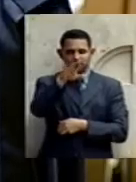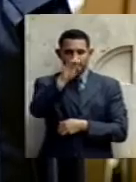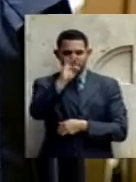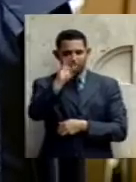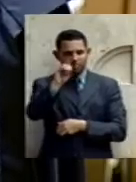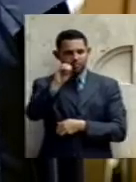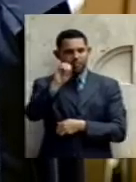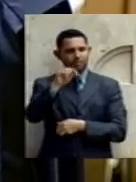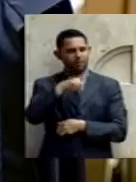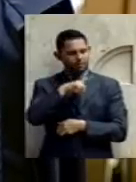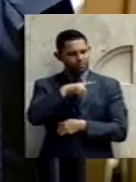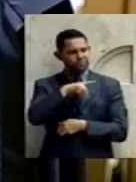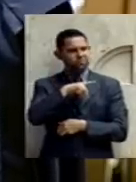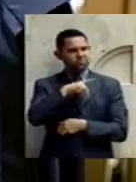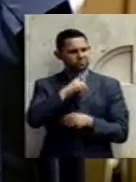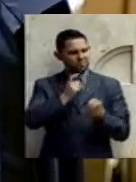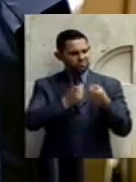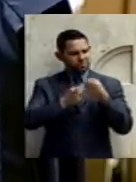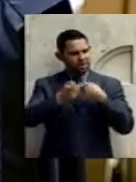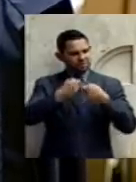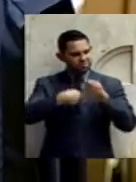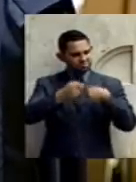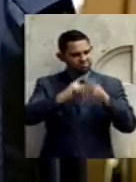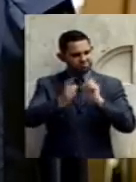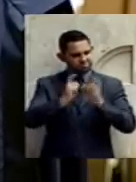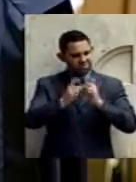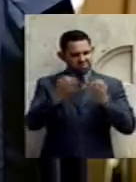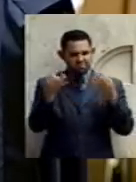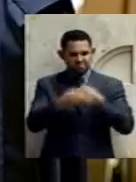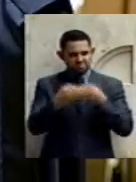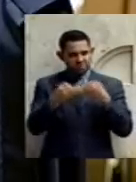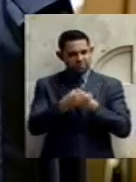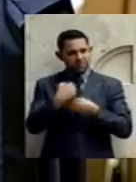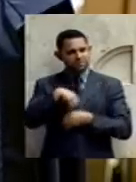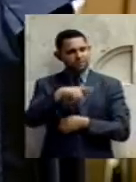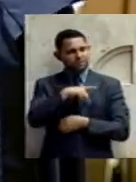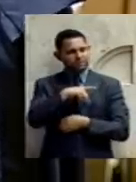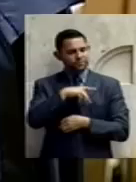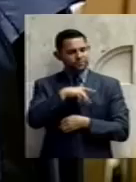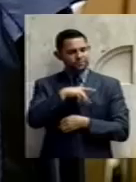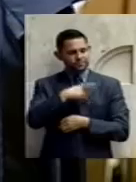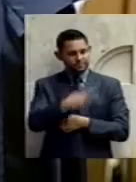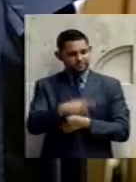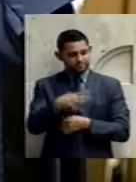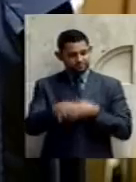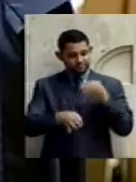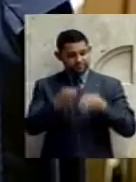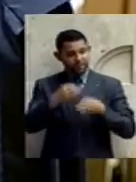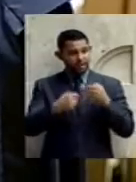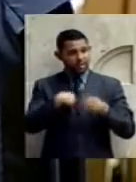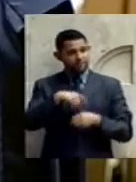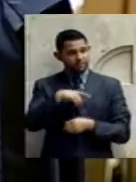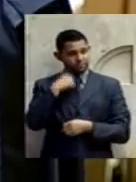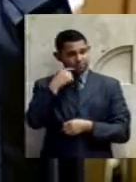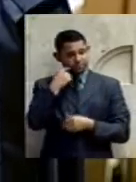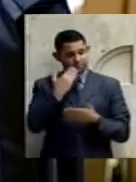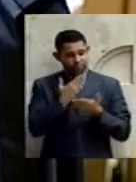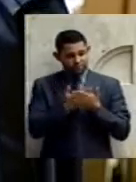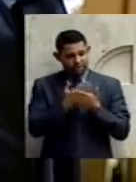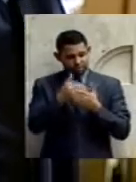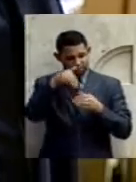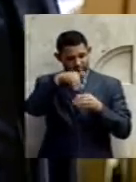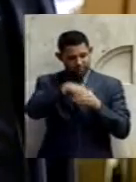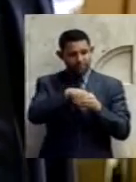administração deu relevo humanístico a este tribunal, o que era de se esperar, sendo ele um jurista forjado na